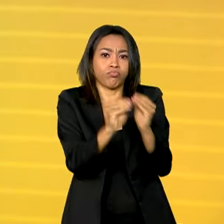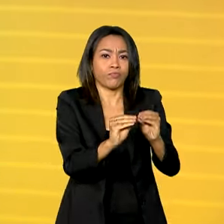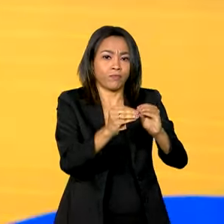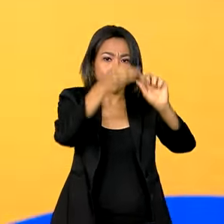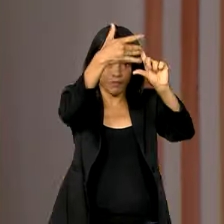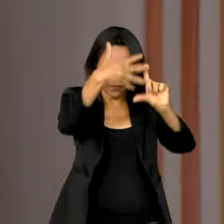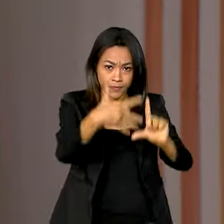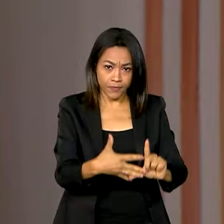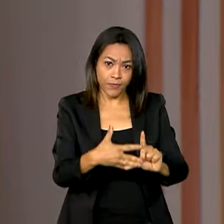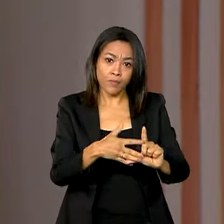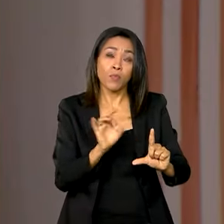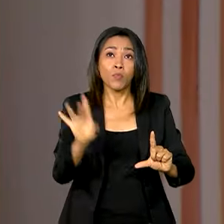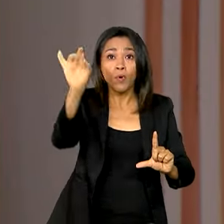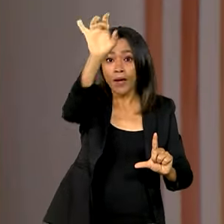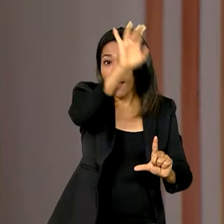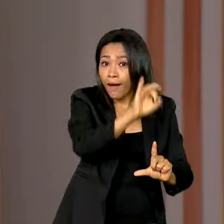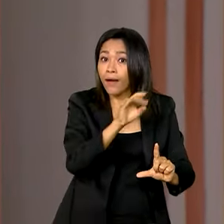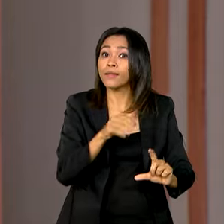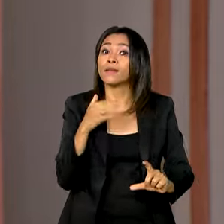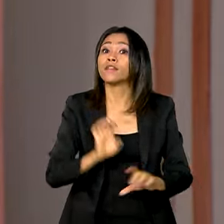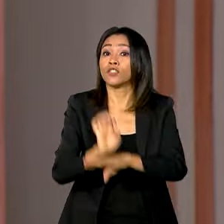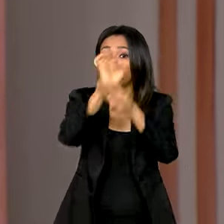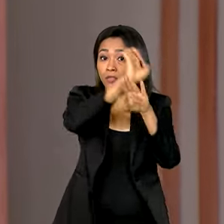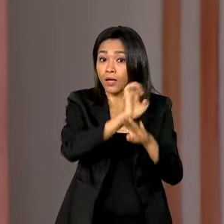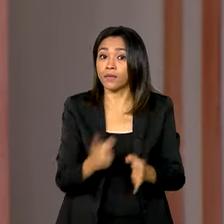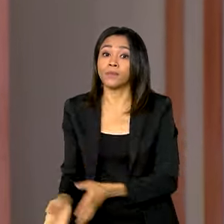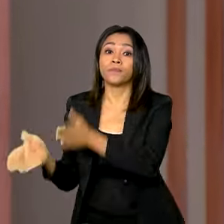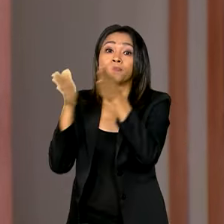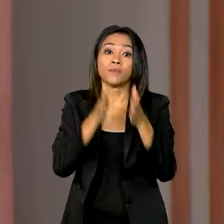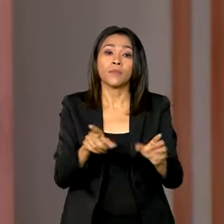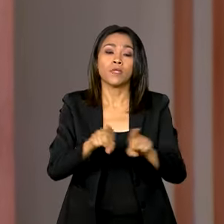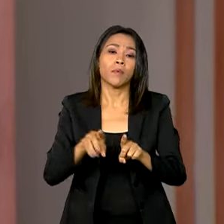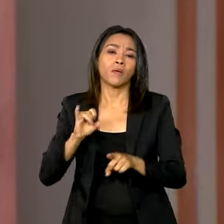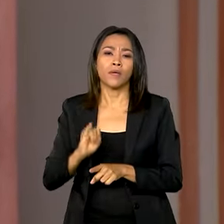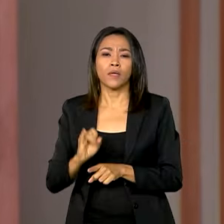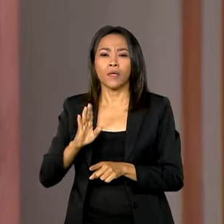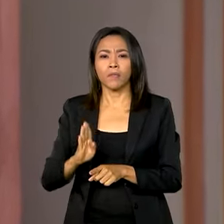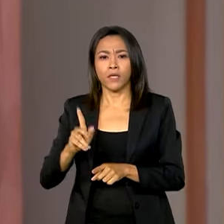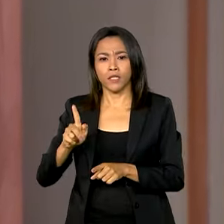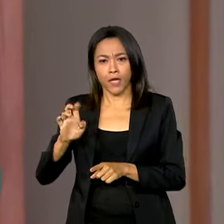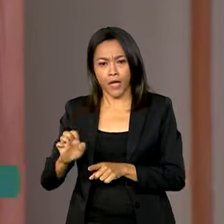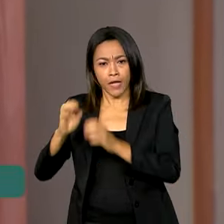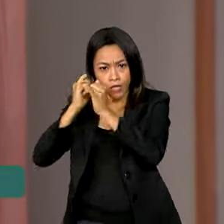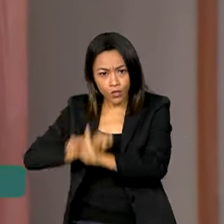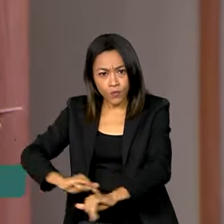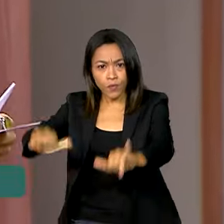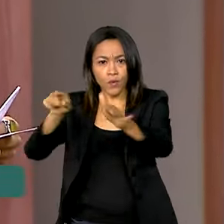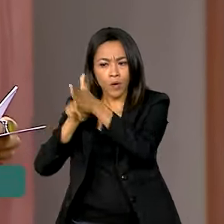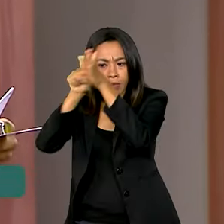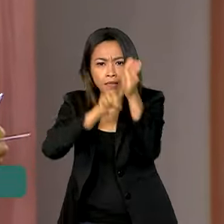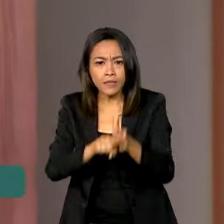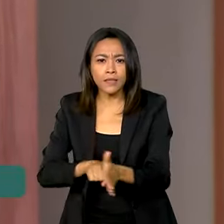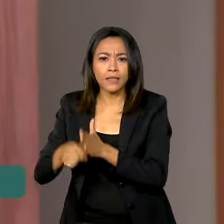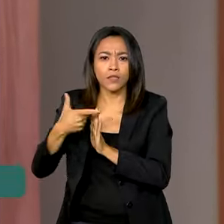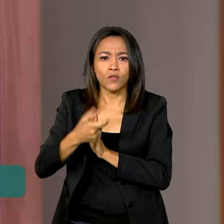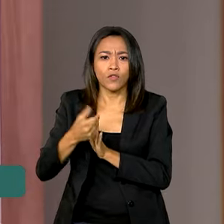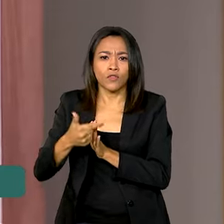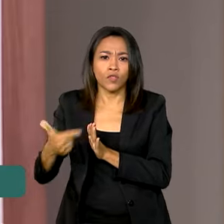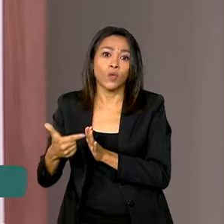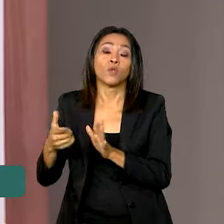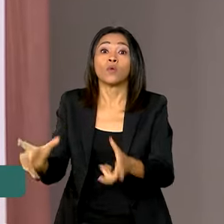pelos estados. O IBGE divulgou dados do Censo 2022 que mostram um aumento na proporção de